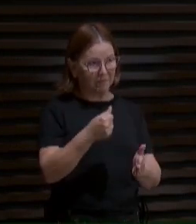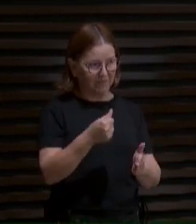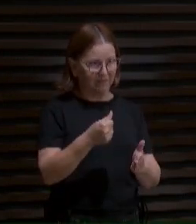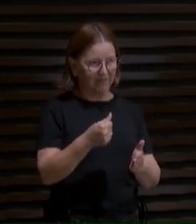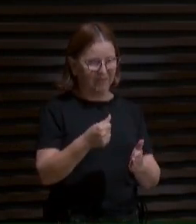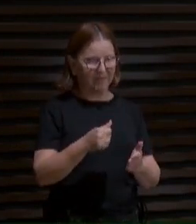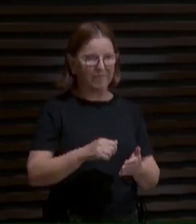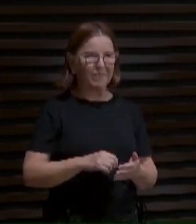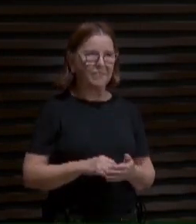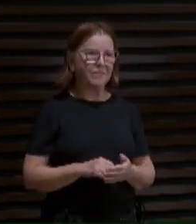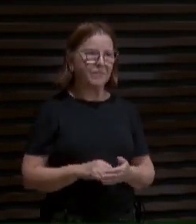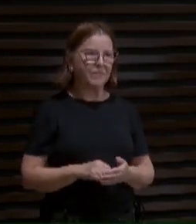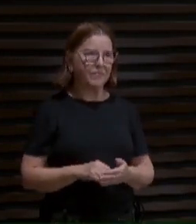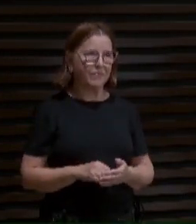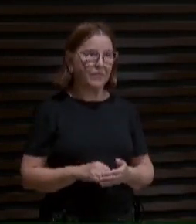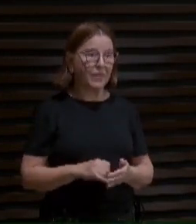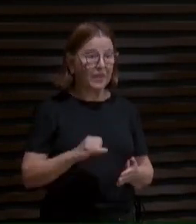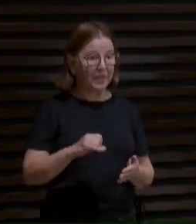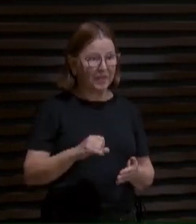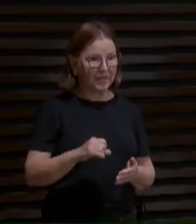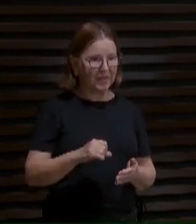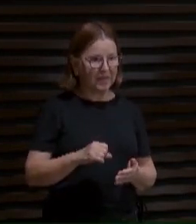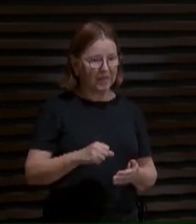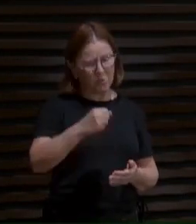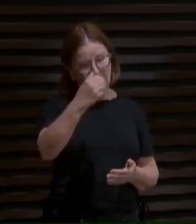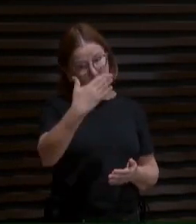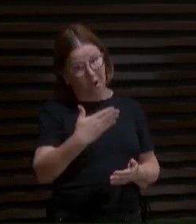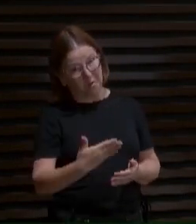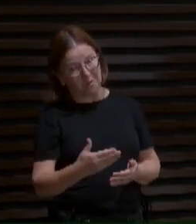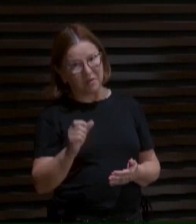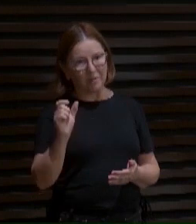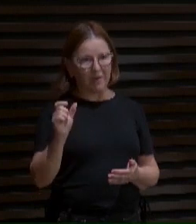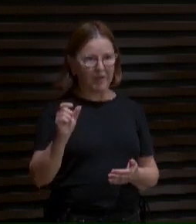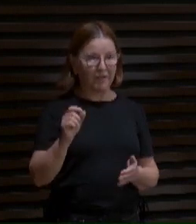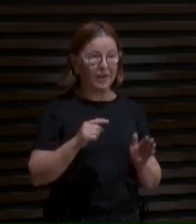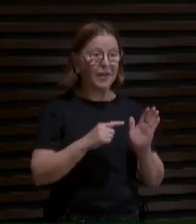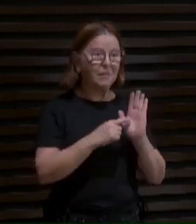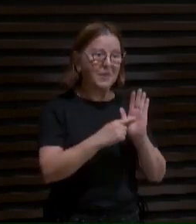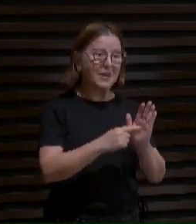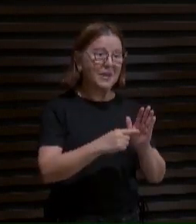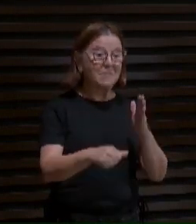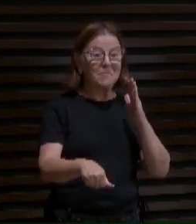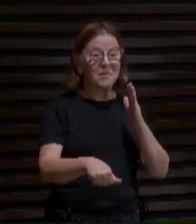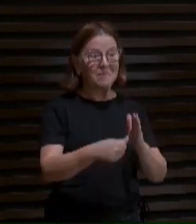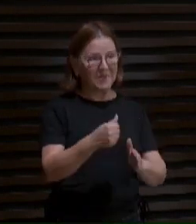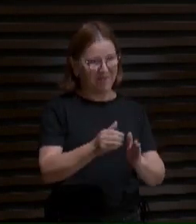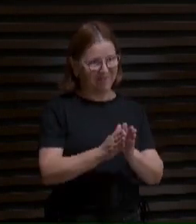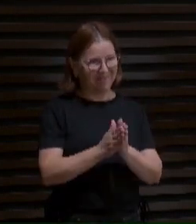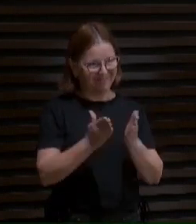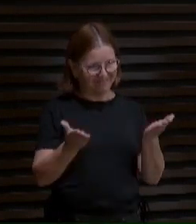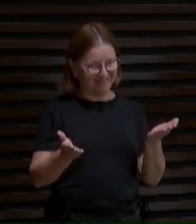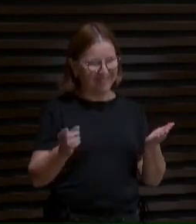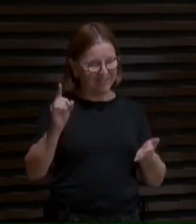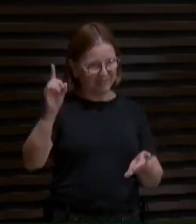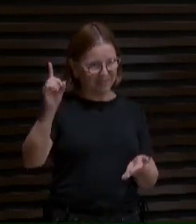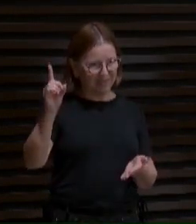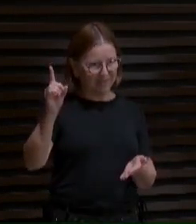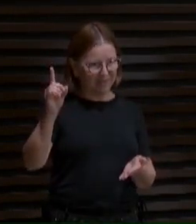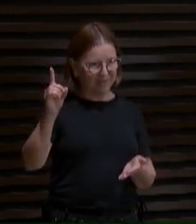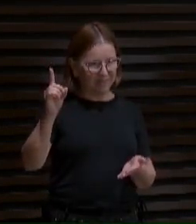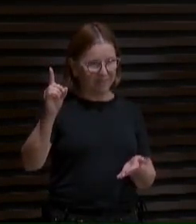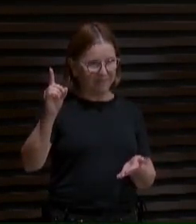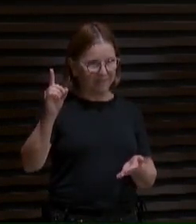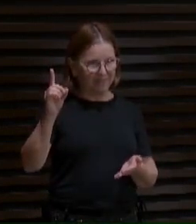um assunto, uma palavra, aparece a primeira vez na Bíblia. E ela vai